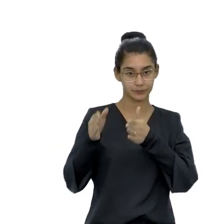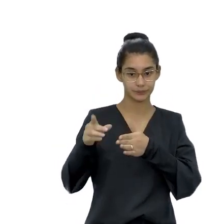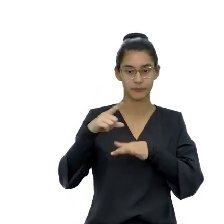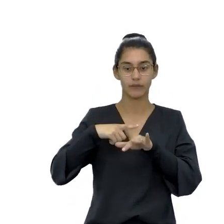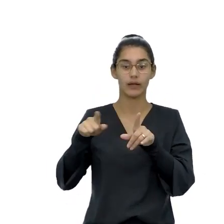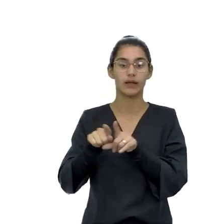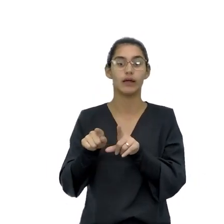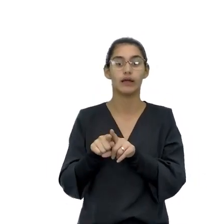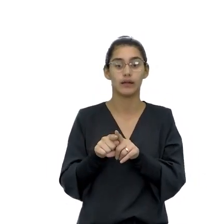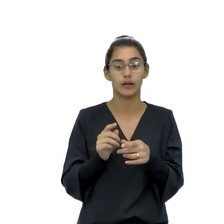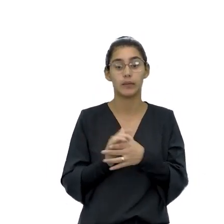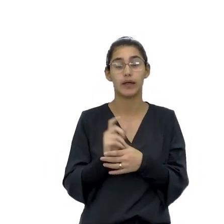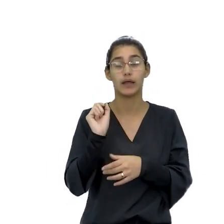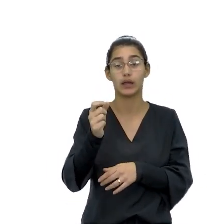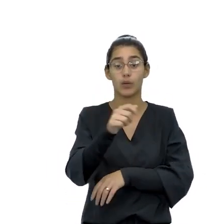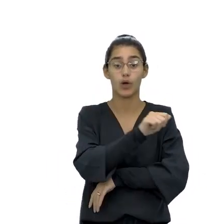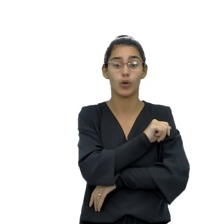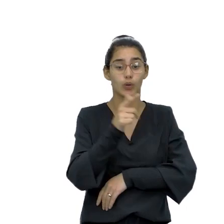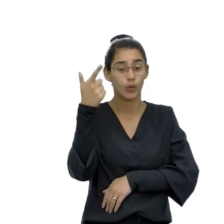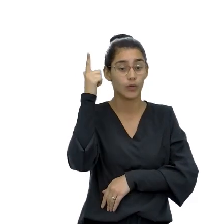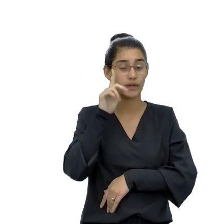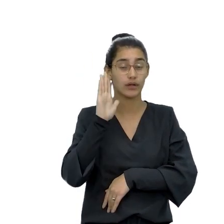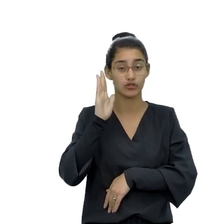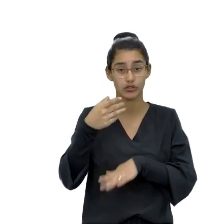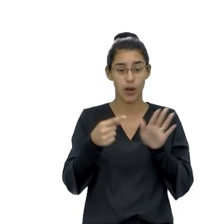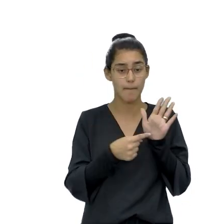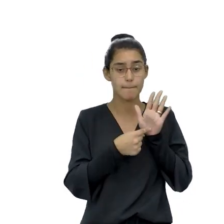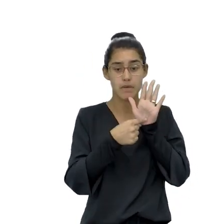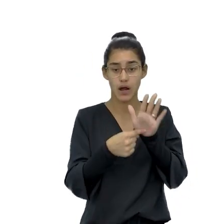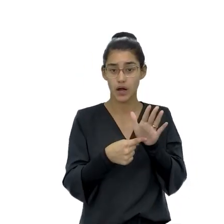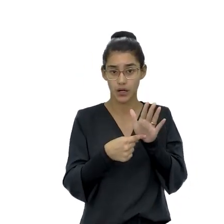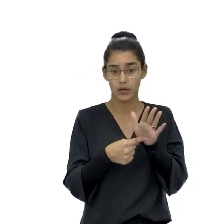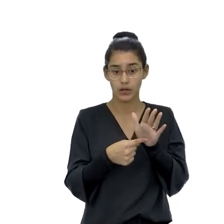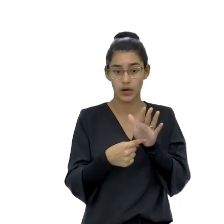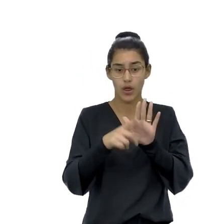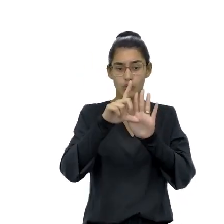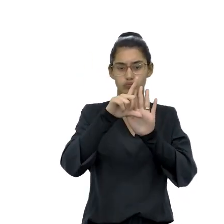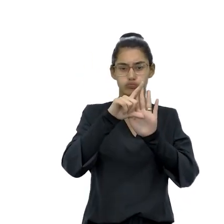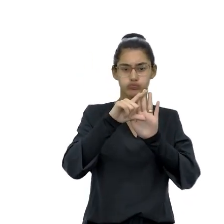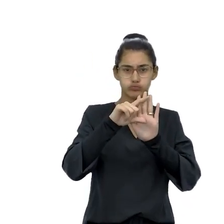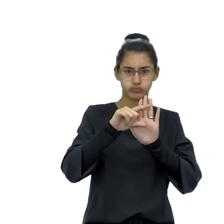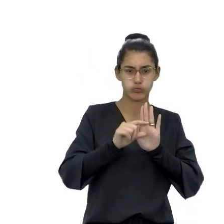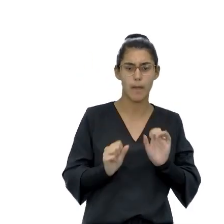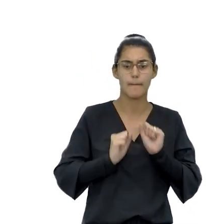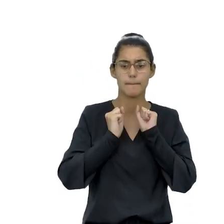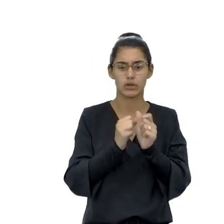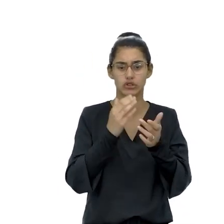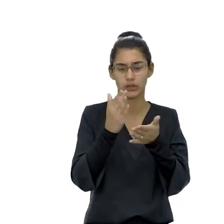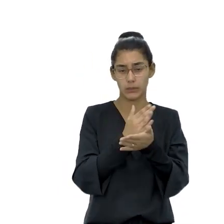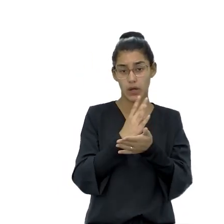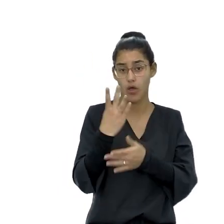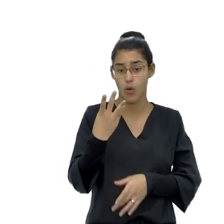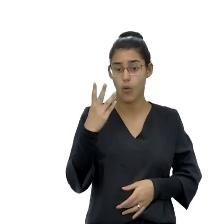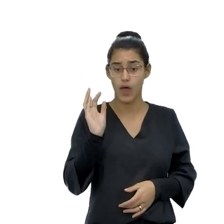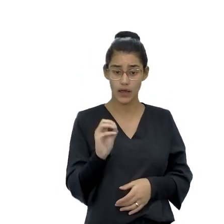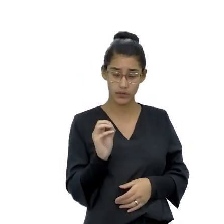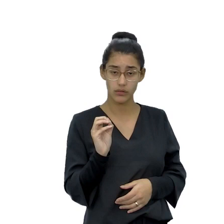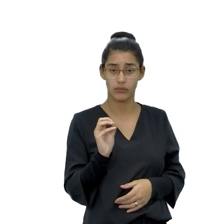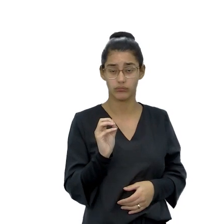uma situação em que o aluno conseguiu já, de fato, mensurar que ele poderia distribuir